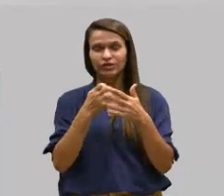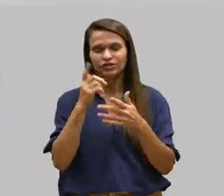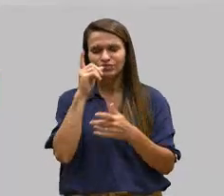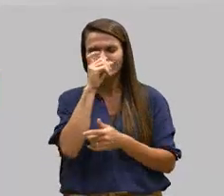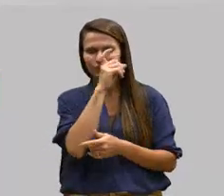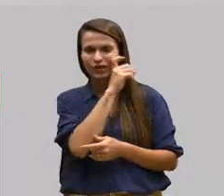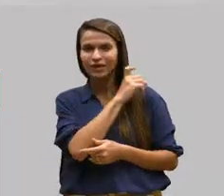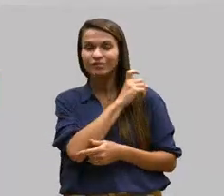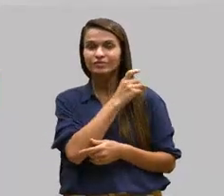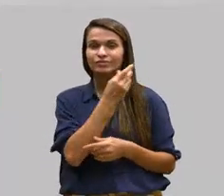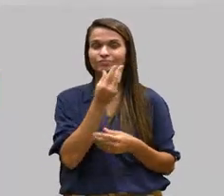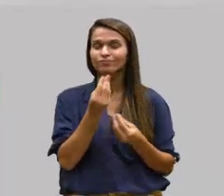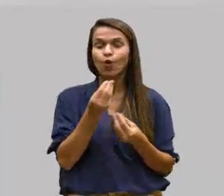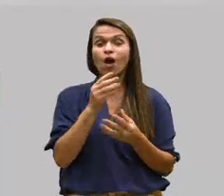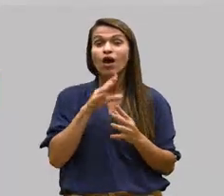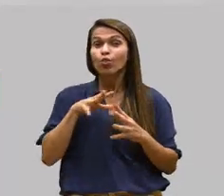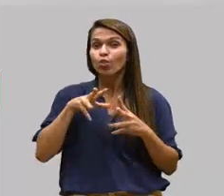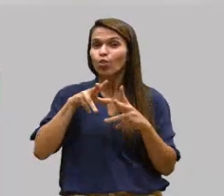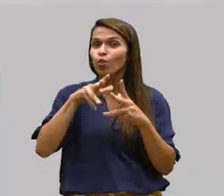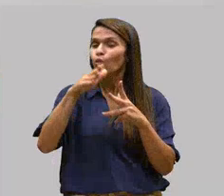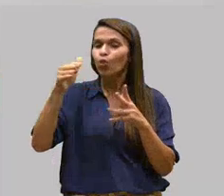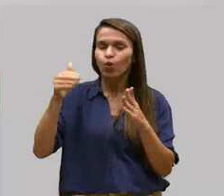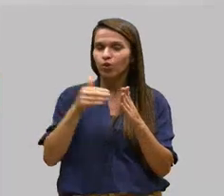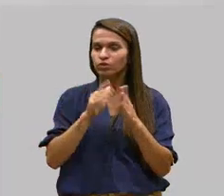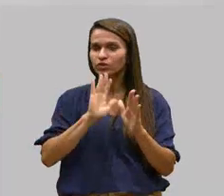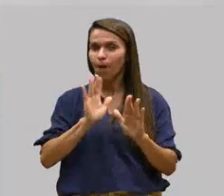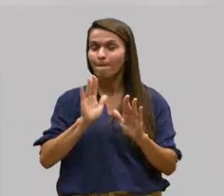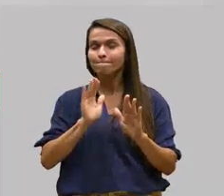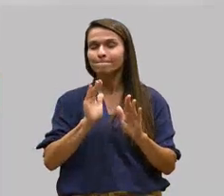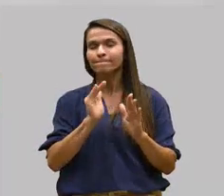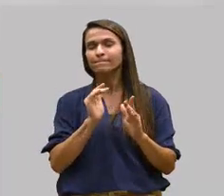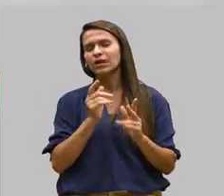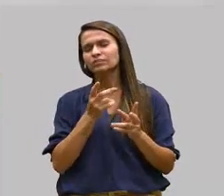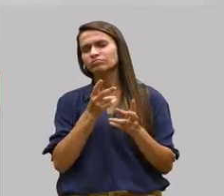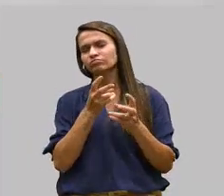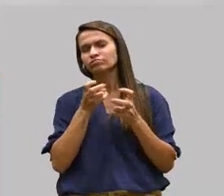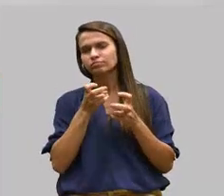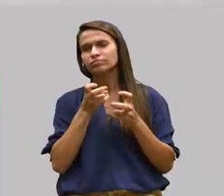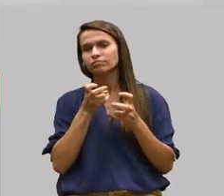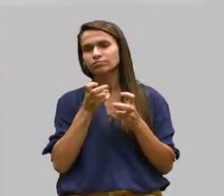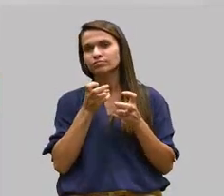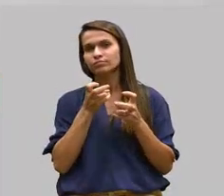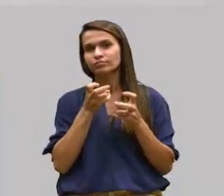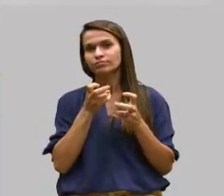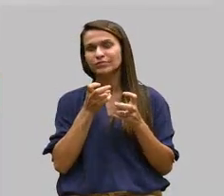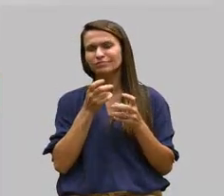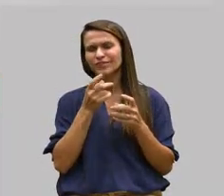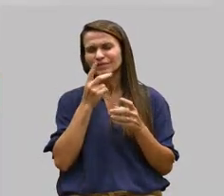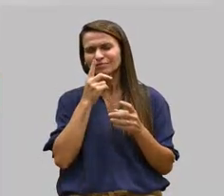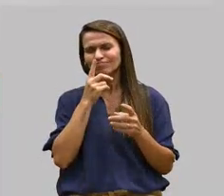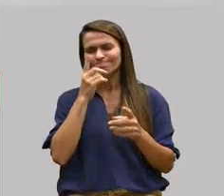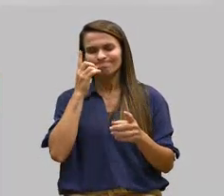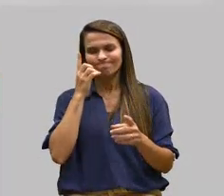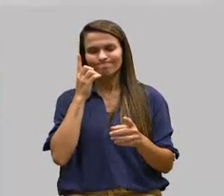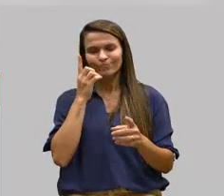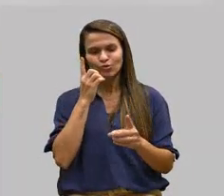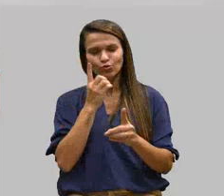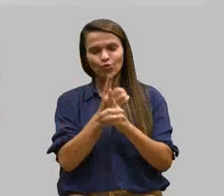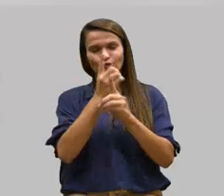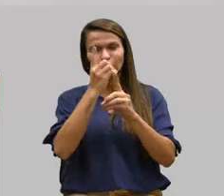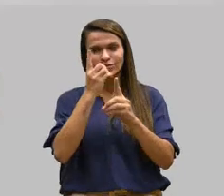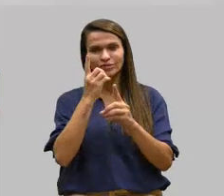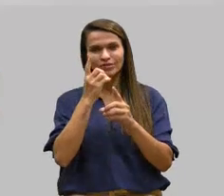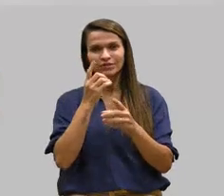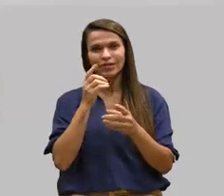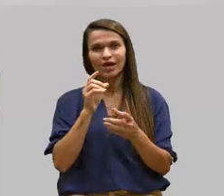o montante maior Assim Que A Gente É esbarra né nessa realidade da pessoa com